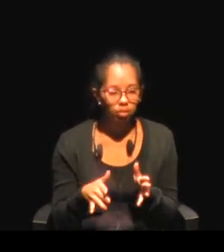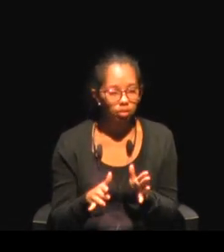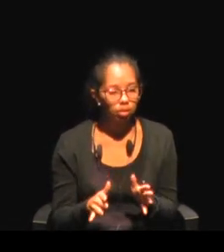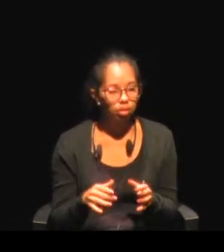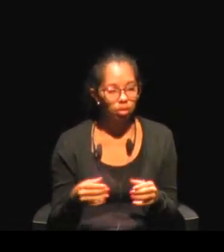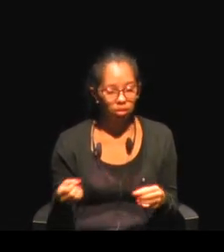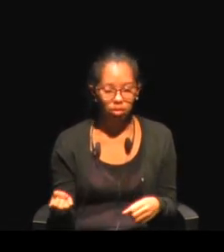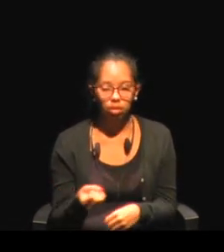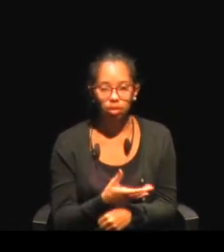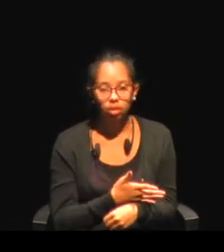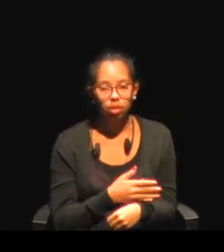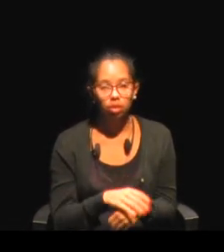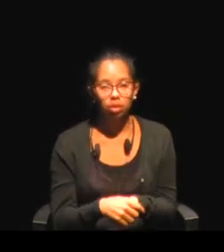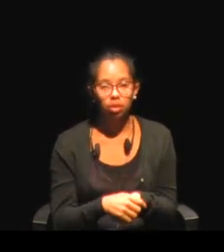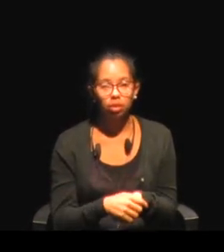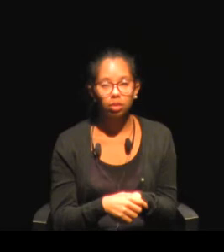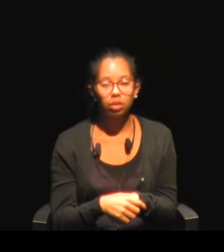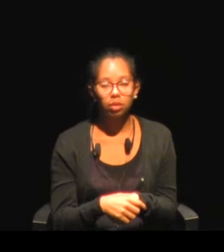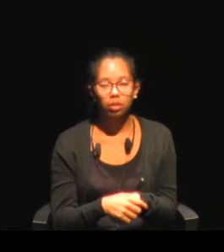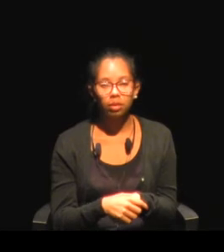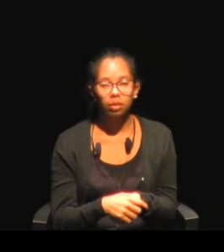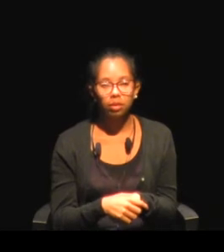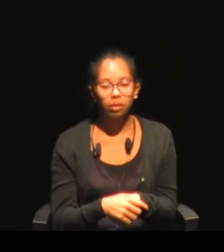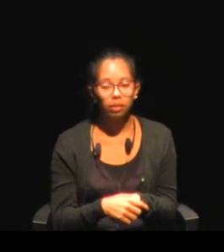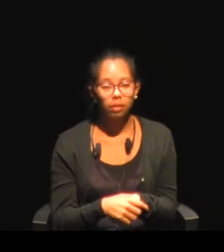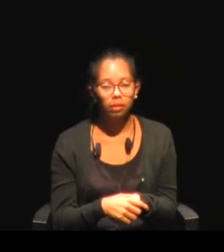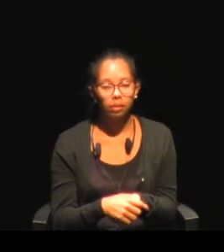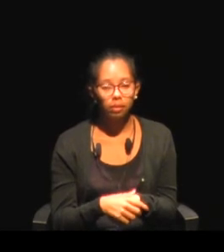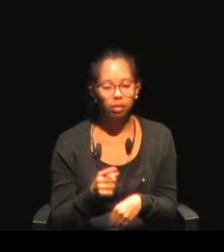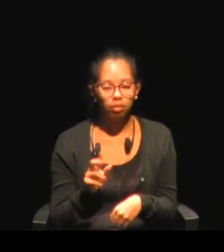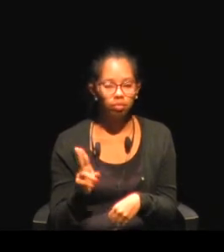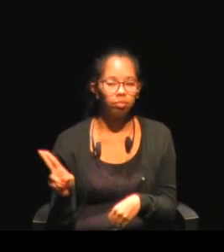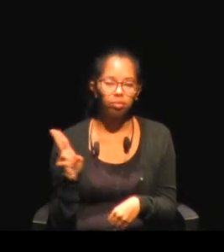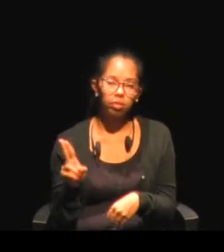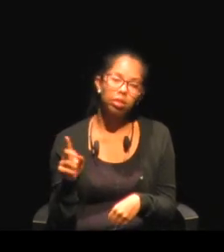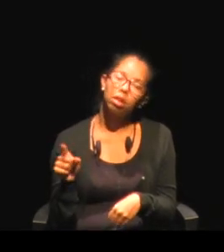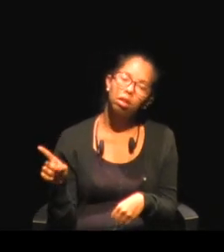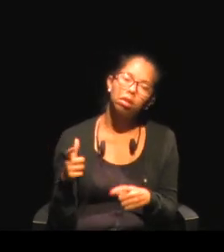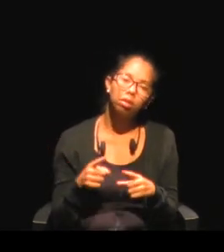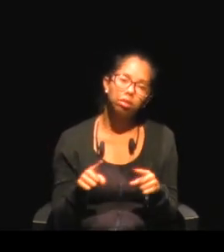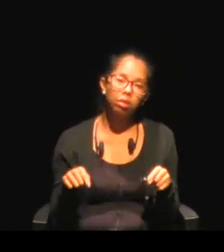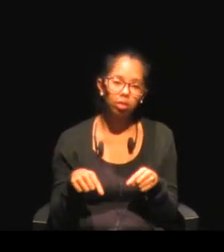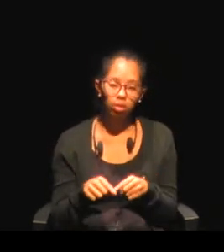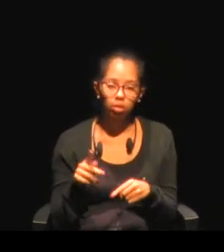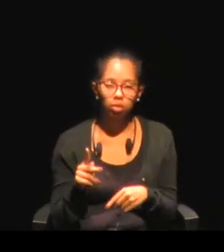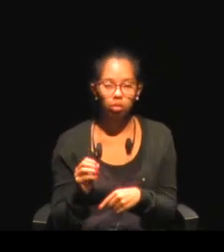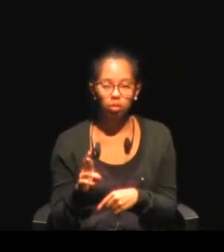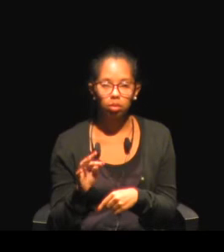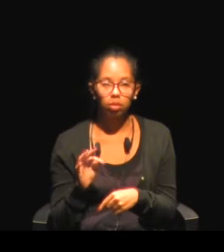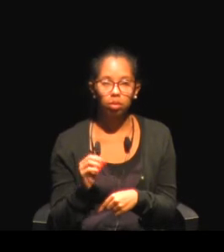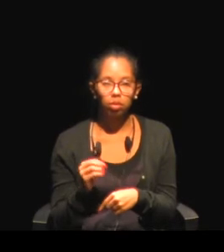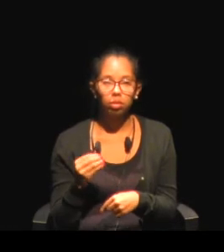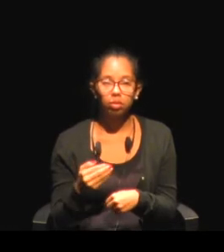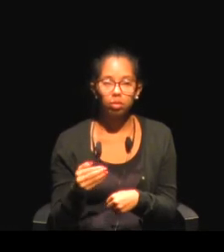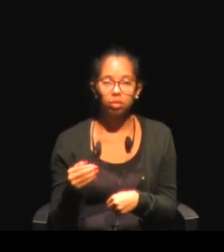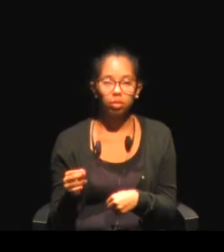nasceu de construir uma parte nova, num intervalo desse, e uma utilização de um dos galpões do porto,